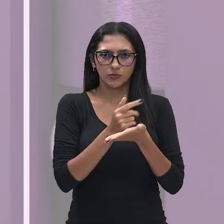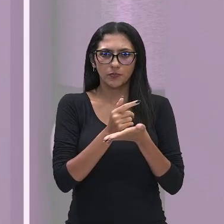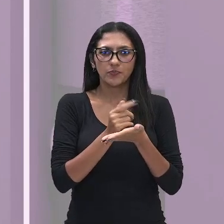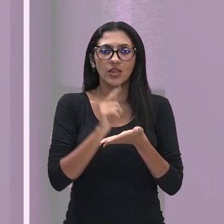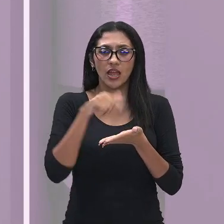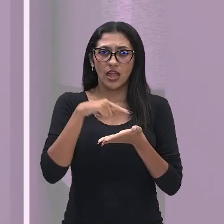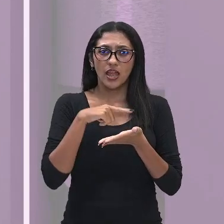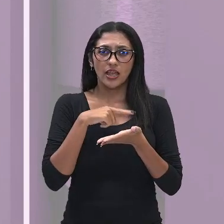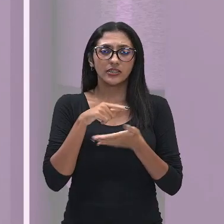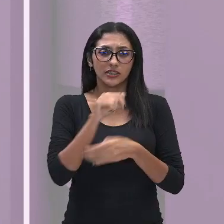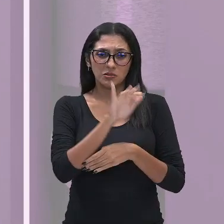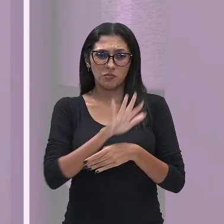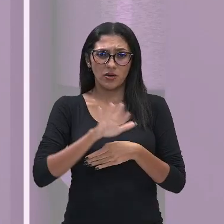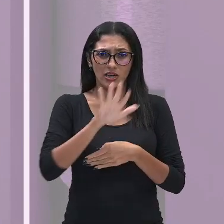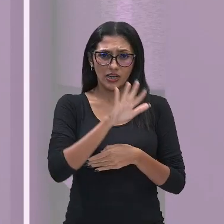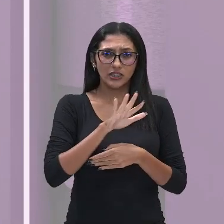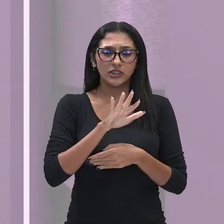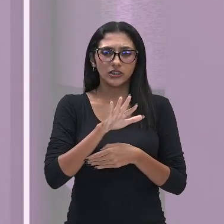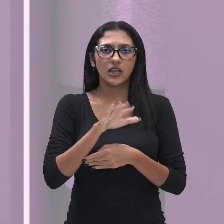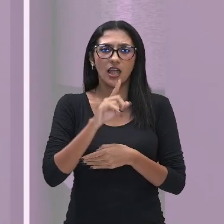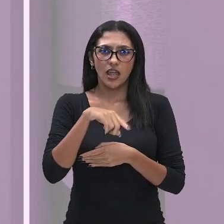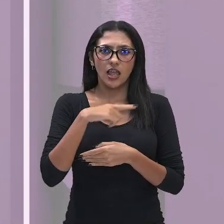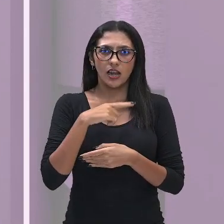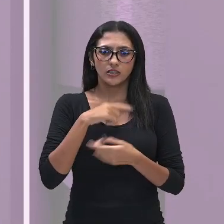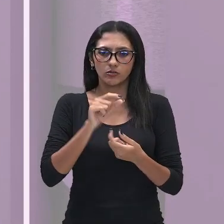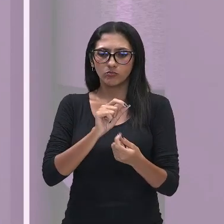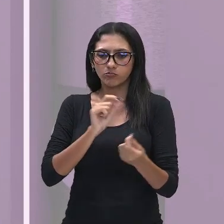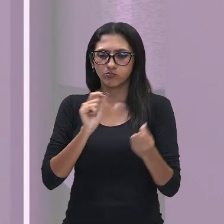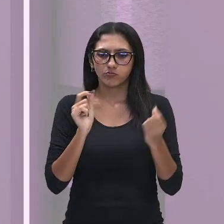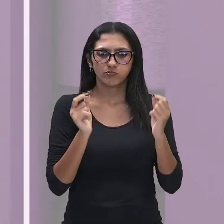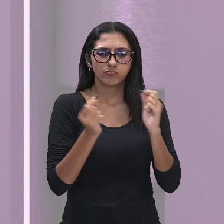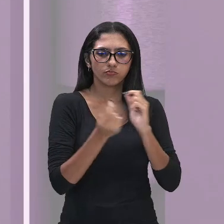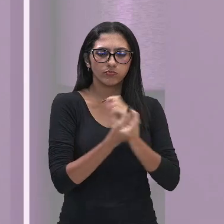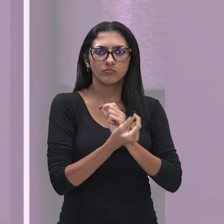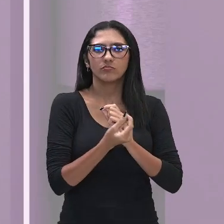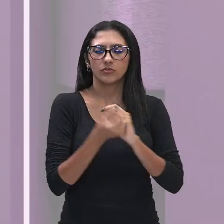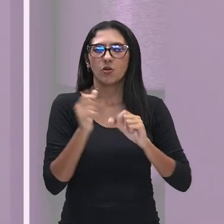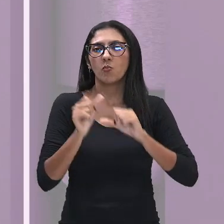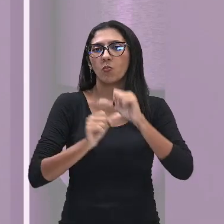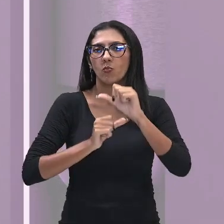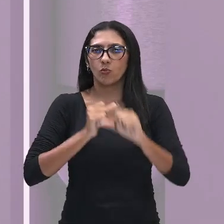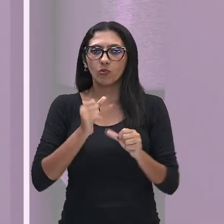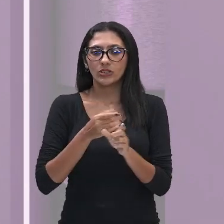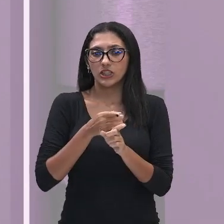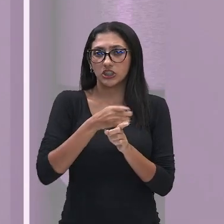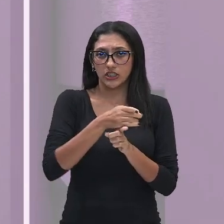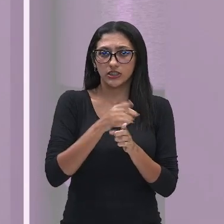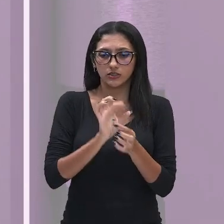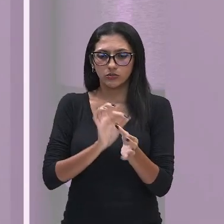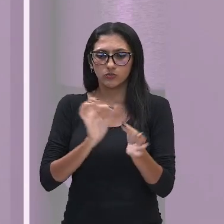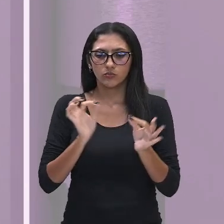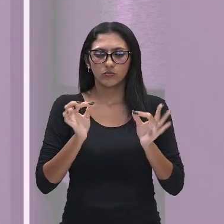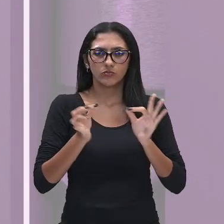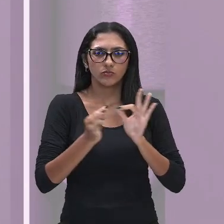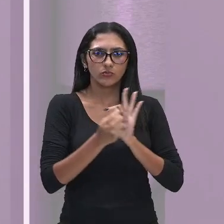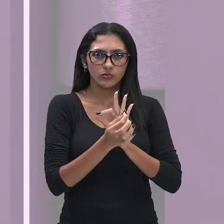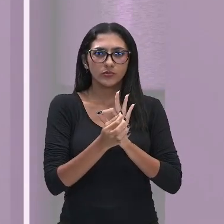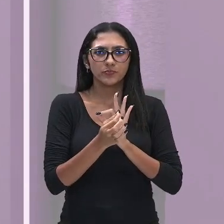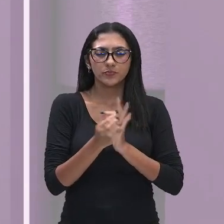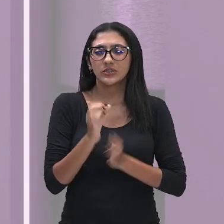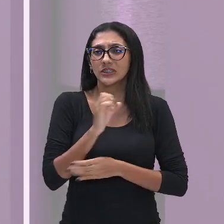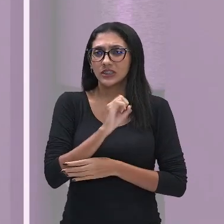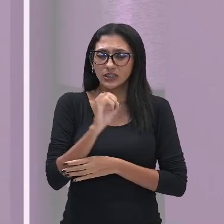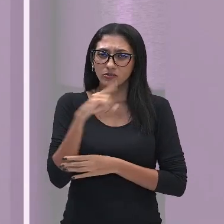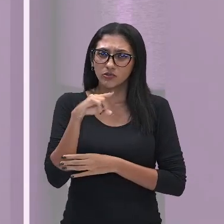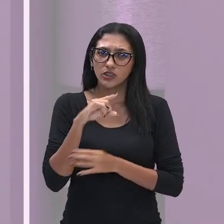vai pegar essa figura e girar sobre si mesma. E quando você gira essa figura, você